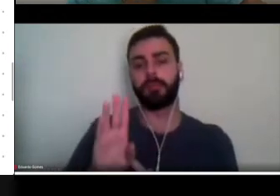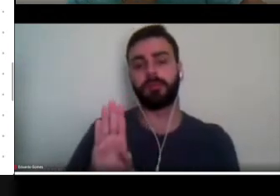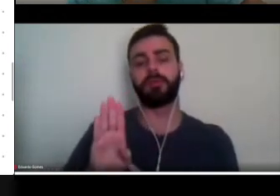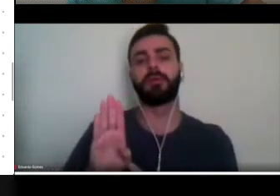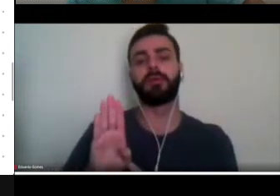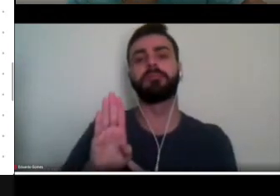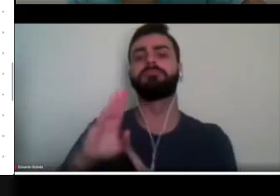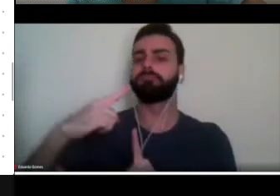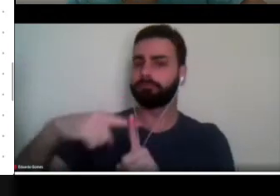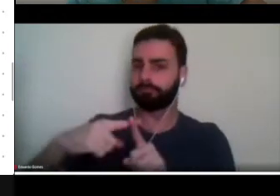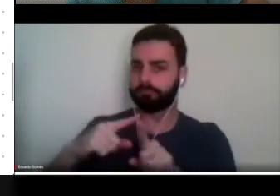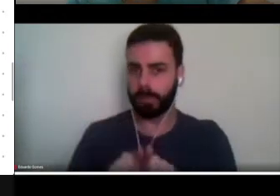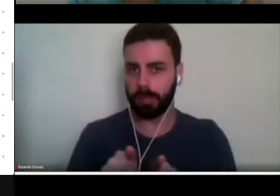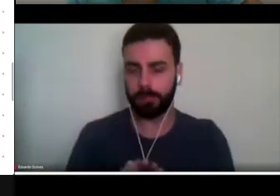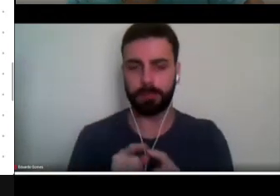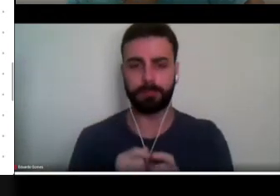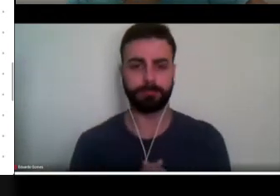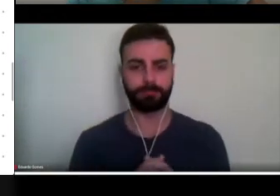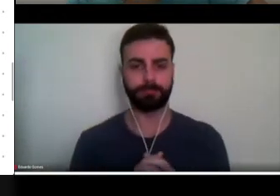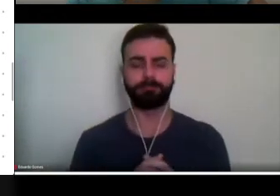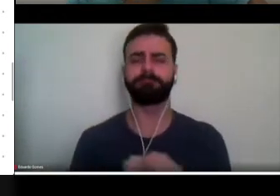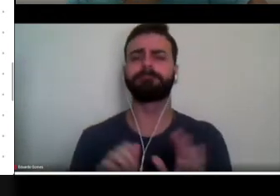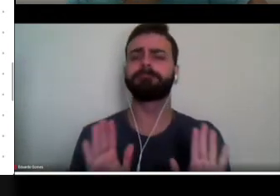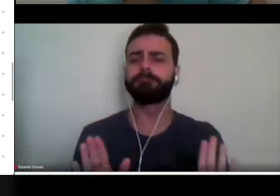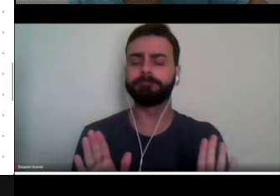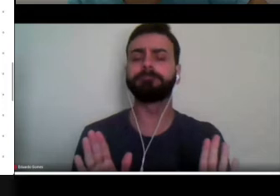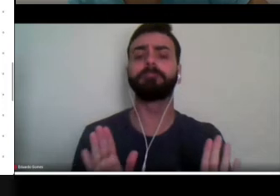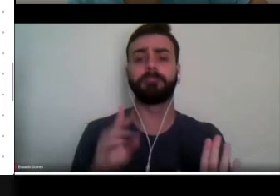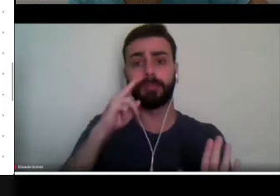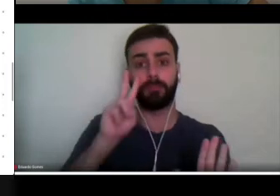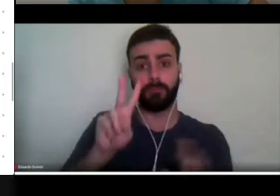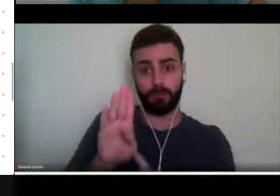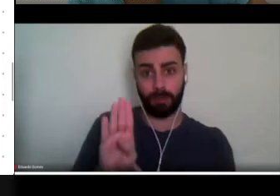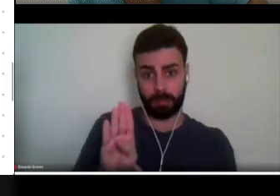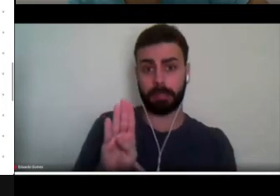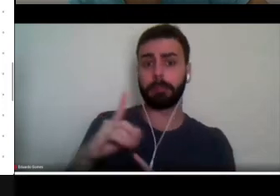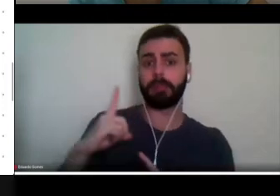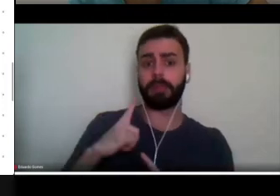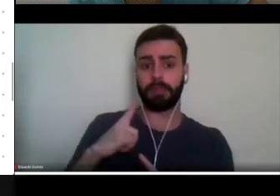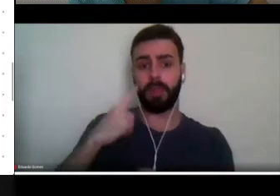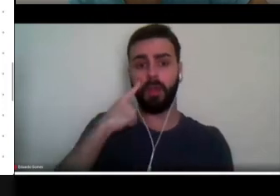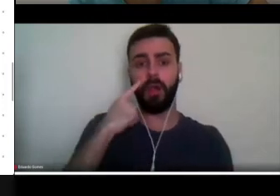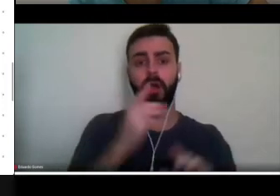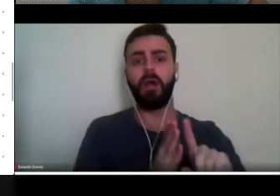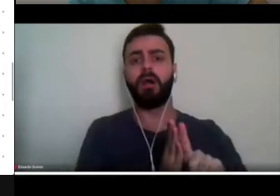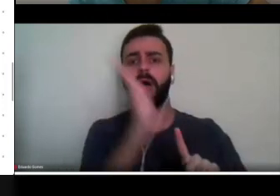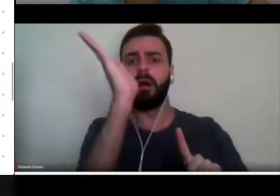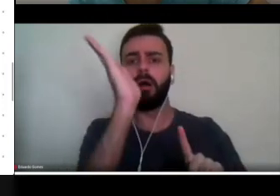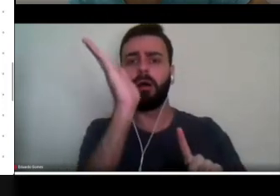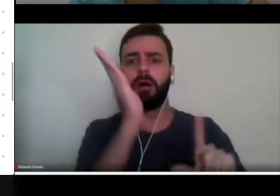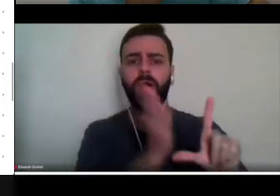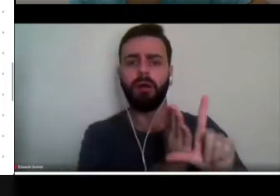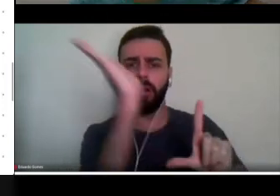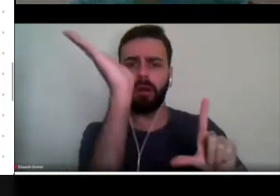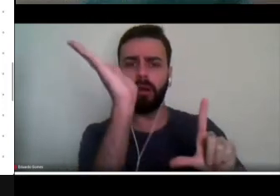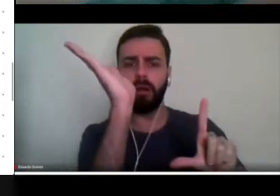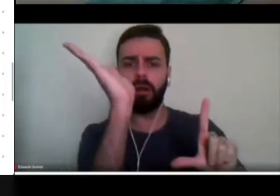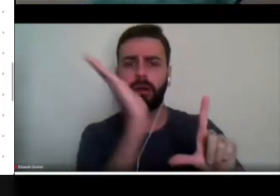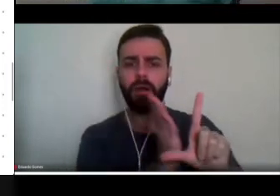reta. Essa velocidade VB é maior que 0 e constante. Então, a aceleração de B é igual a